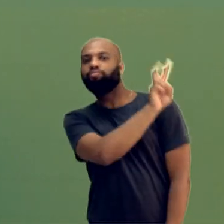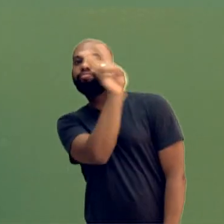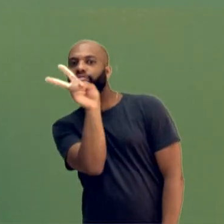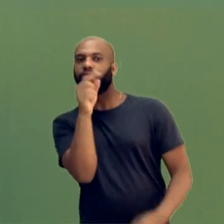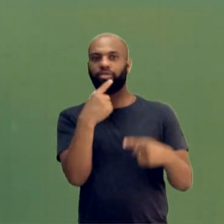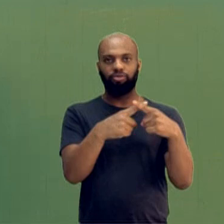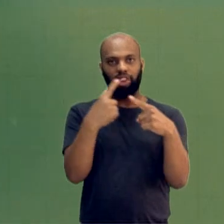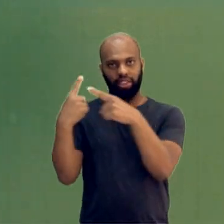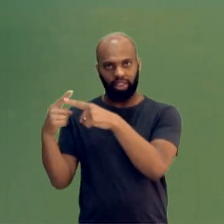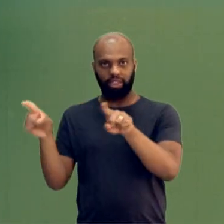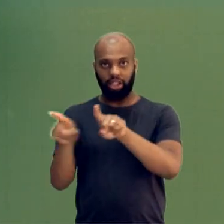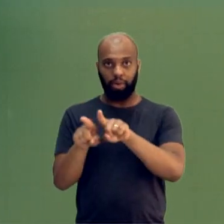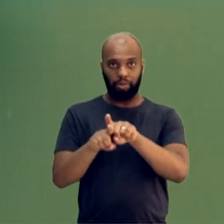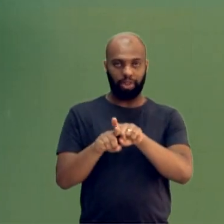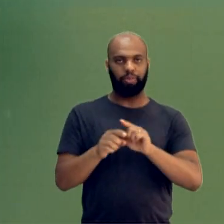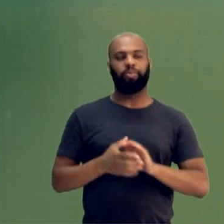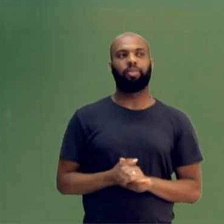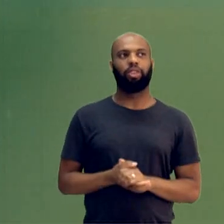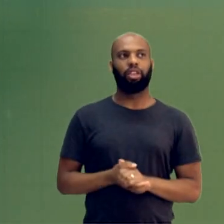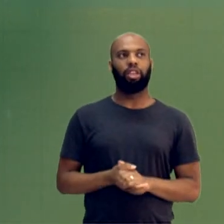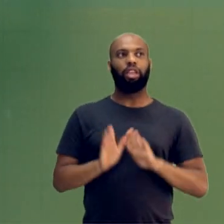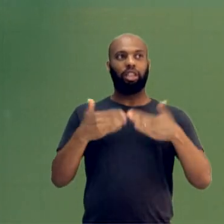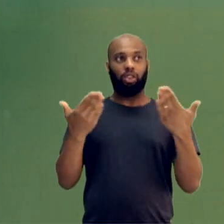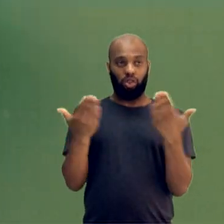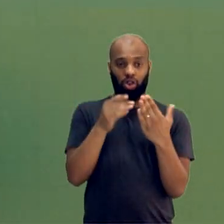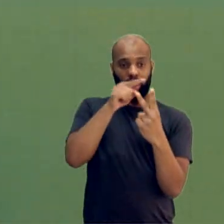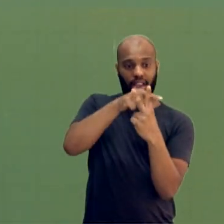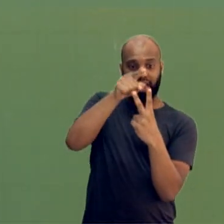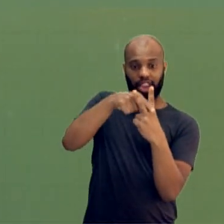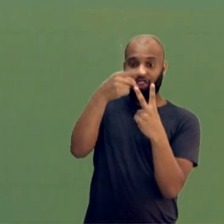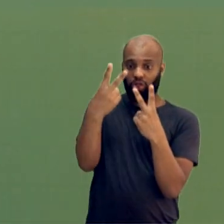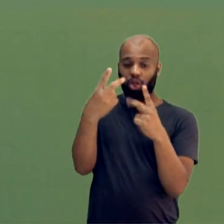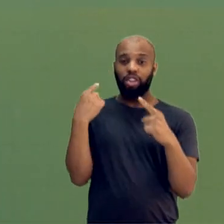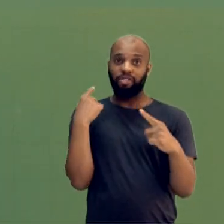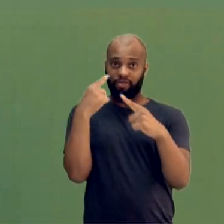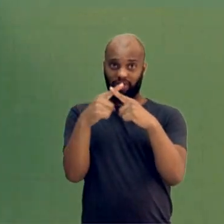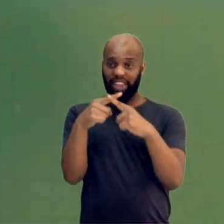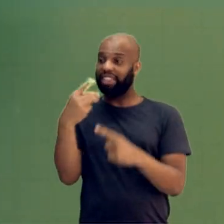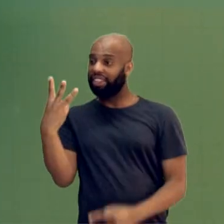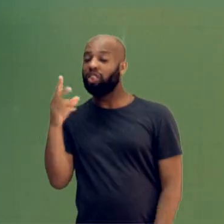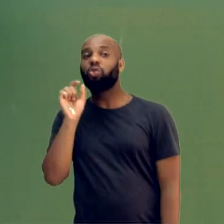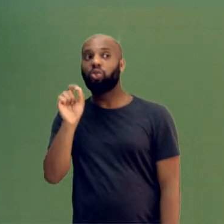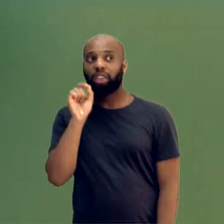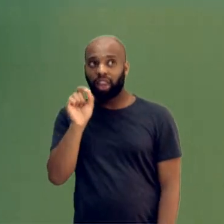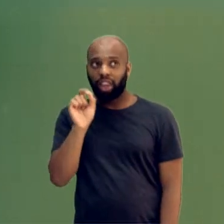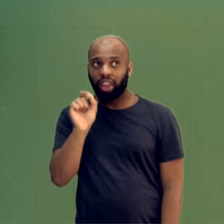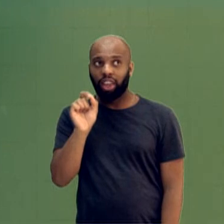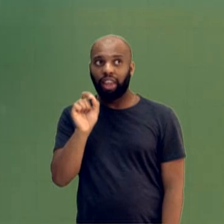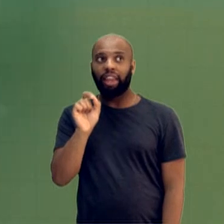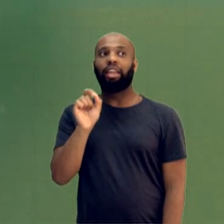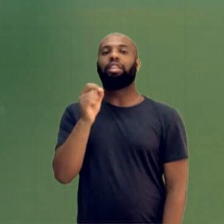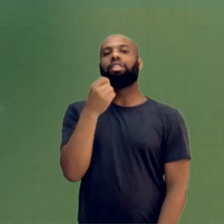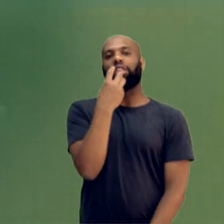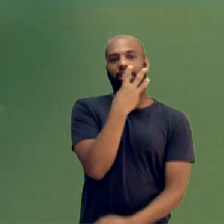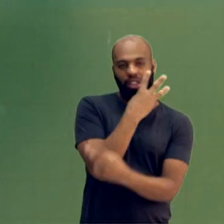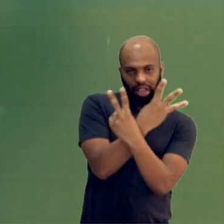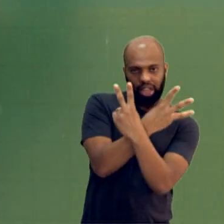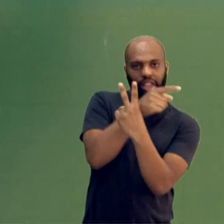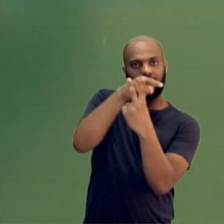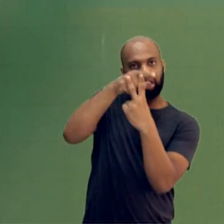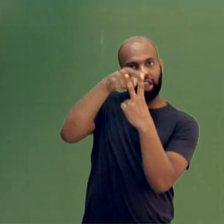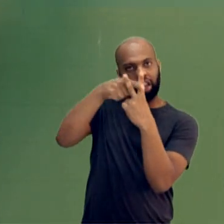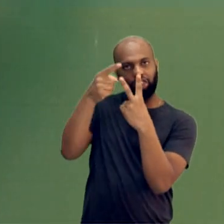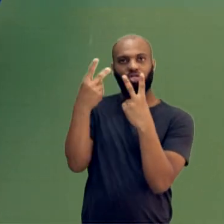lá, que representam a altura. Ou seja, raiz de 2 vezes 3 é o quê? É